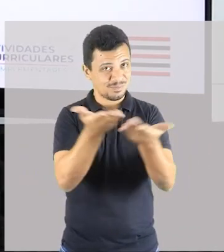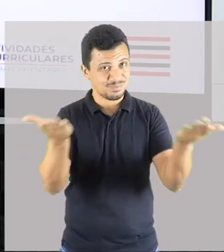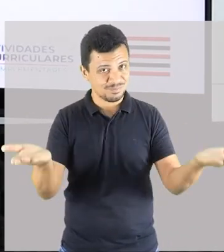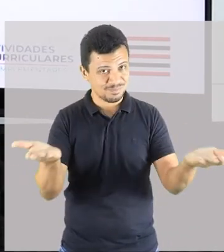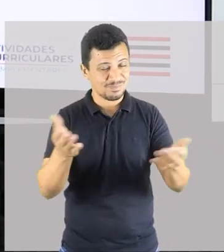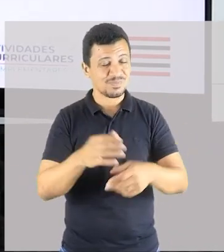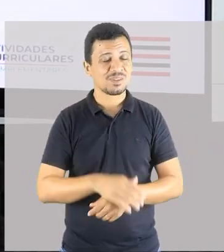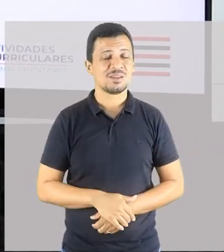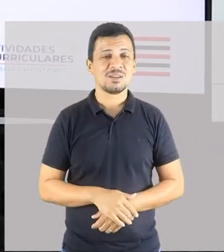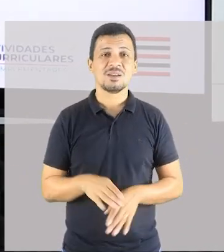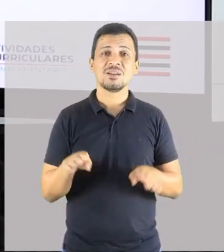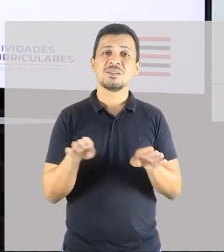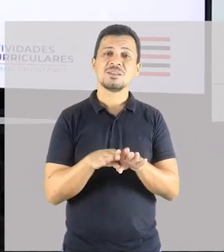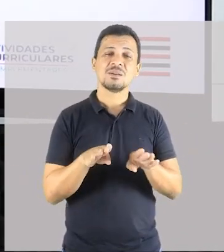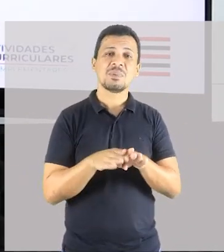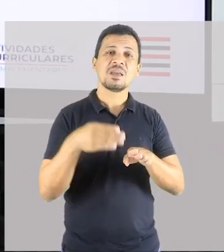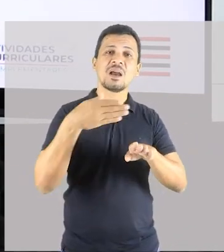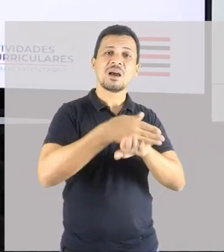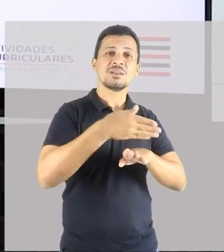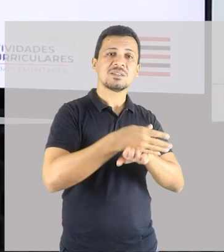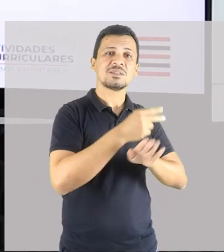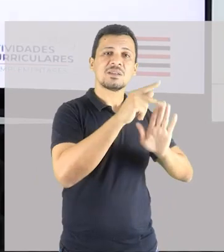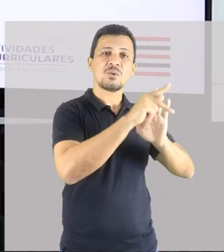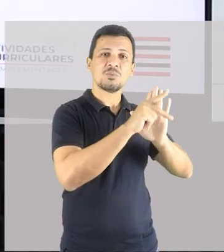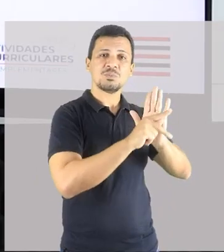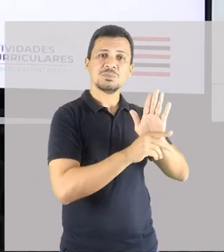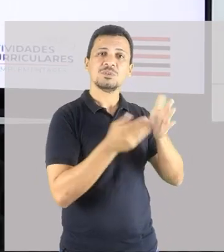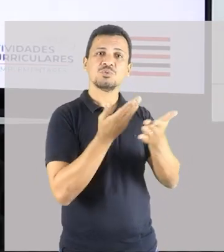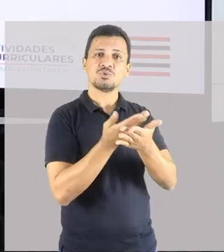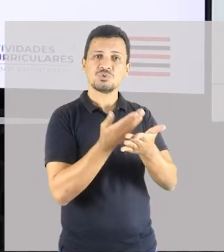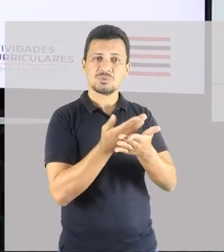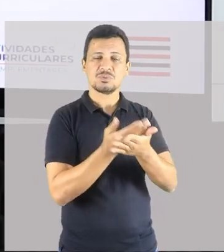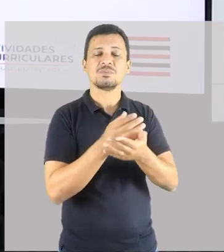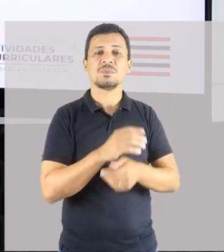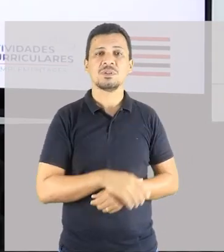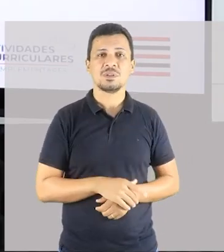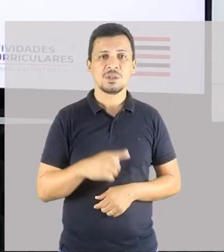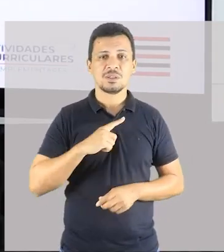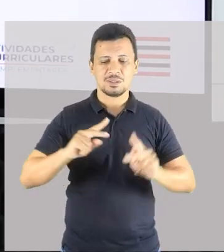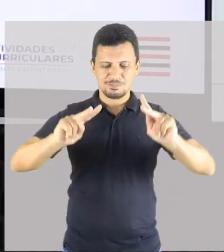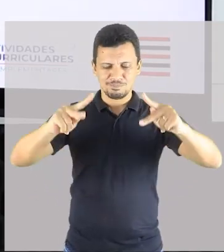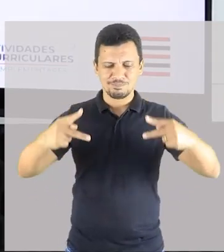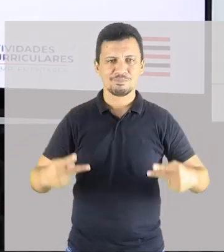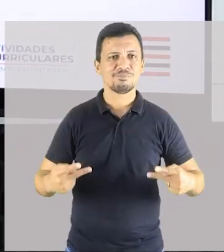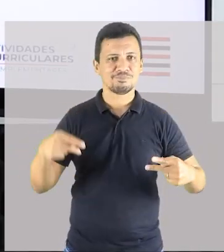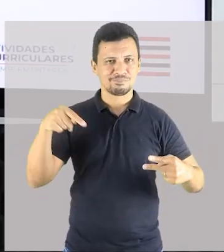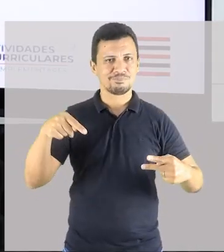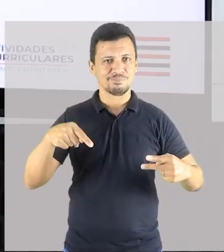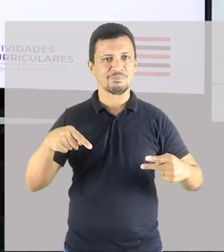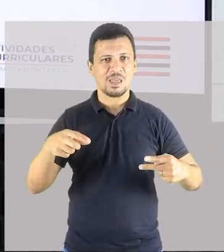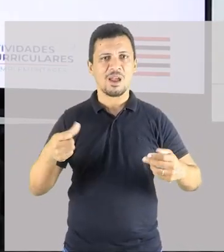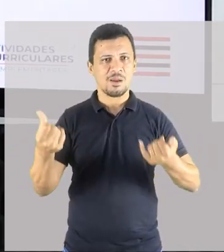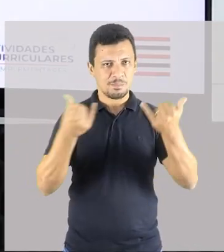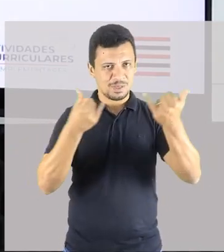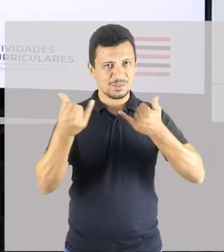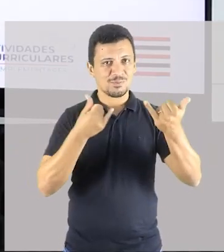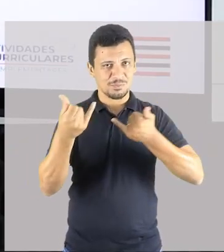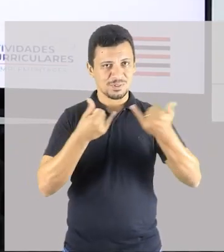esquece também de acessar o plano de estudo, tá? Que está aqui abaixo no link para vocês terem mais